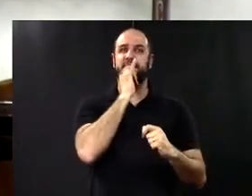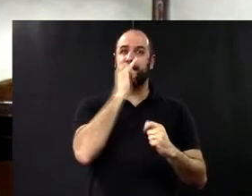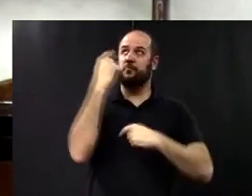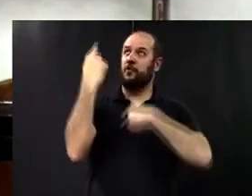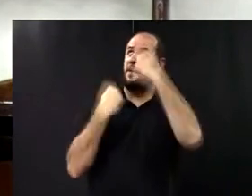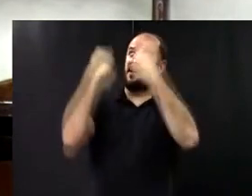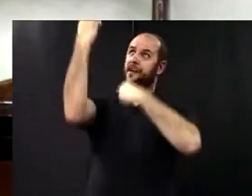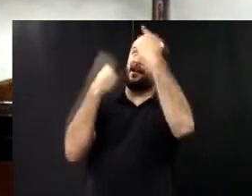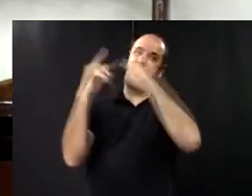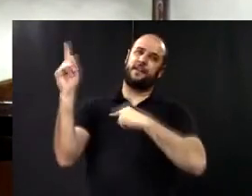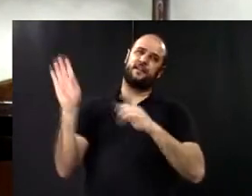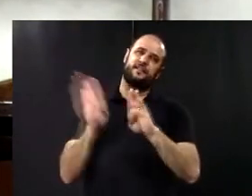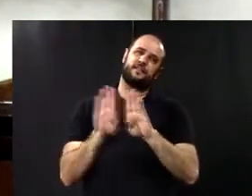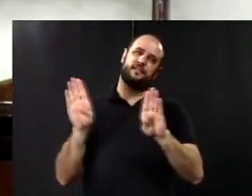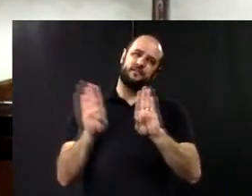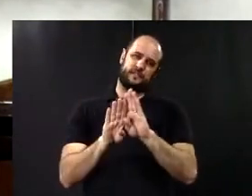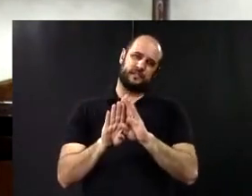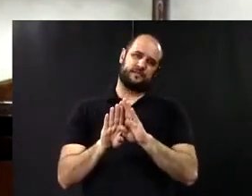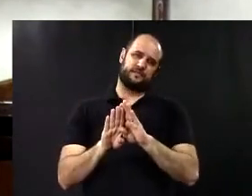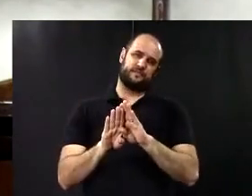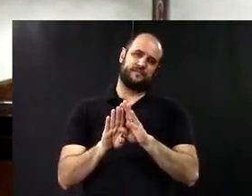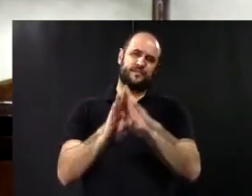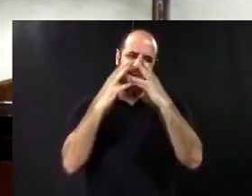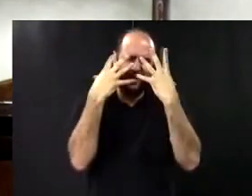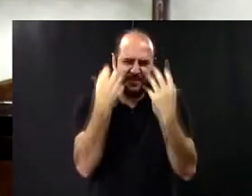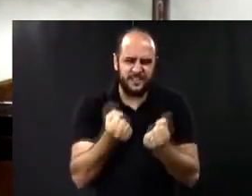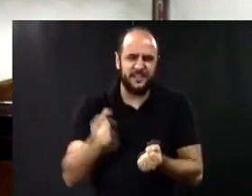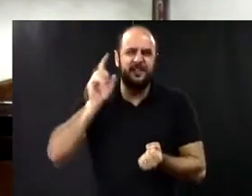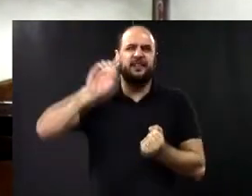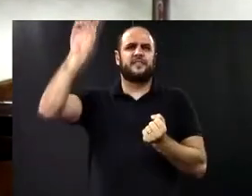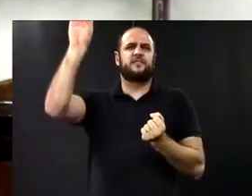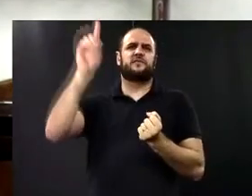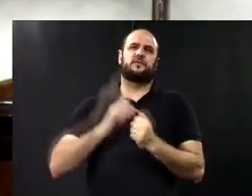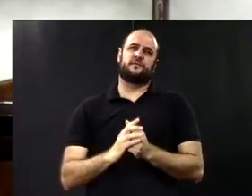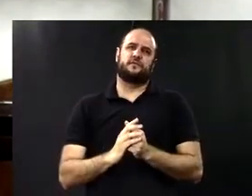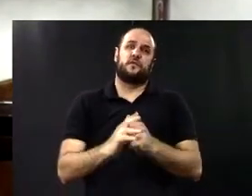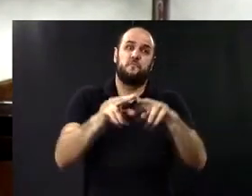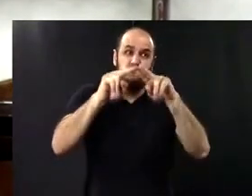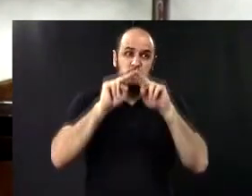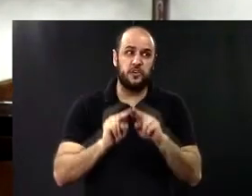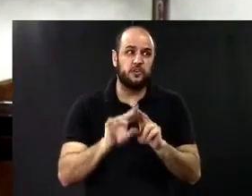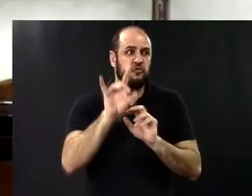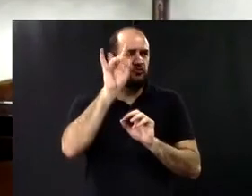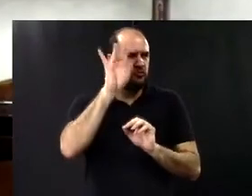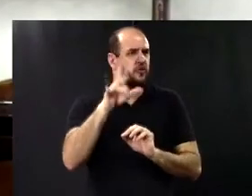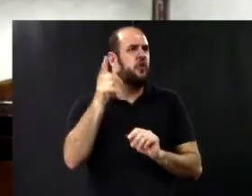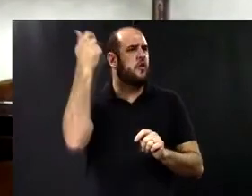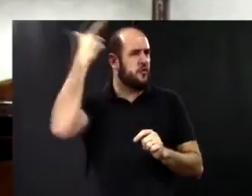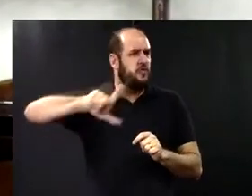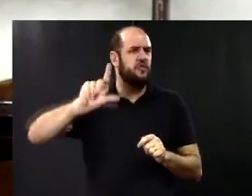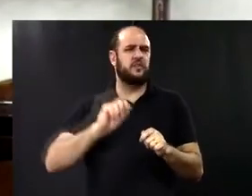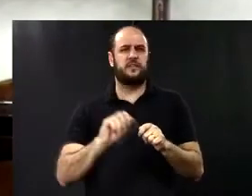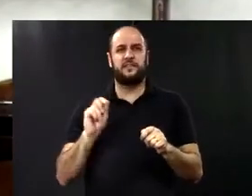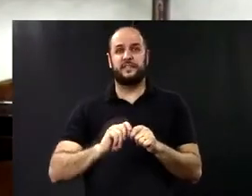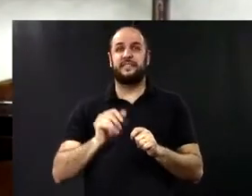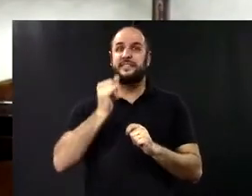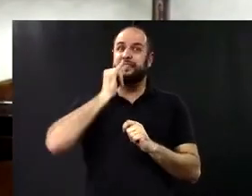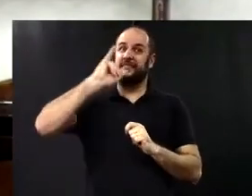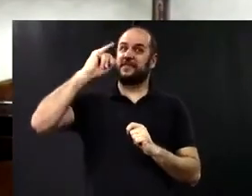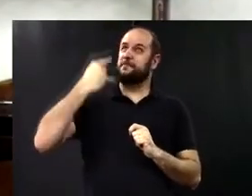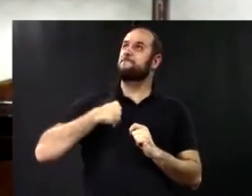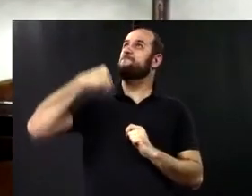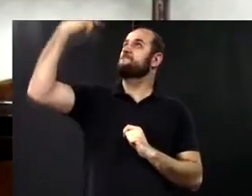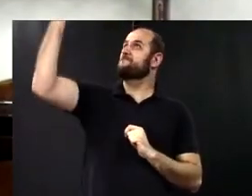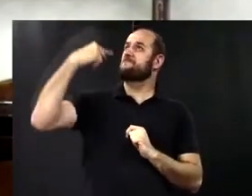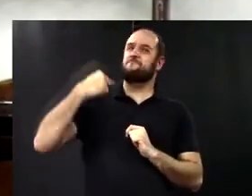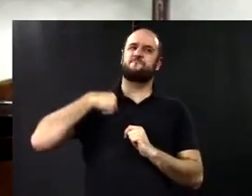Pai Celestial que nos adotou para Ele. Por isso, só pode dar certo se verticalmente essa